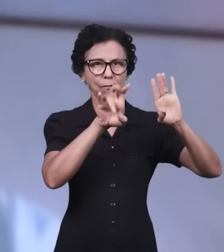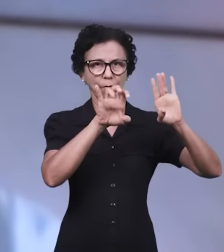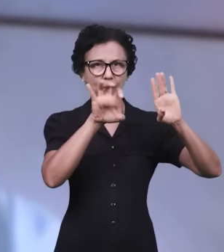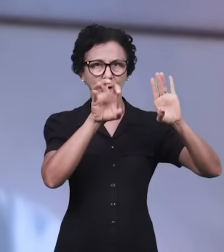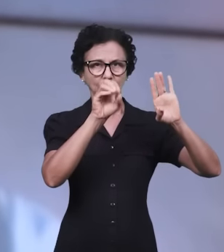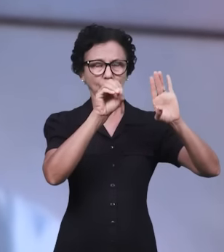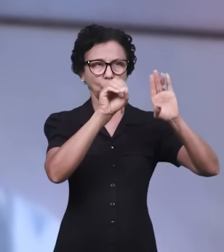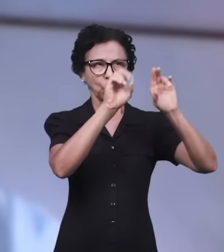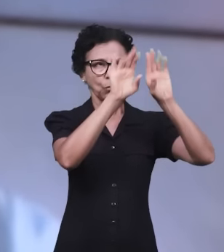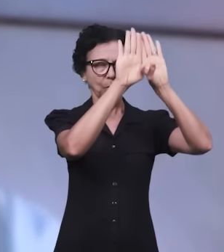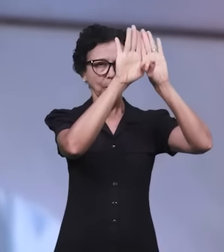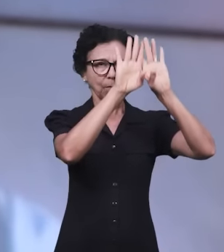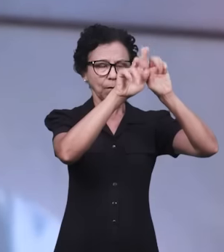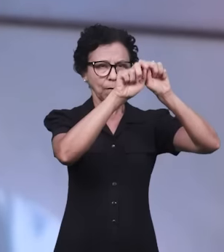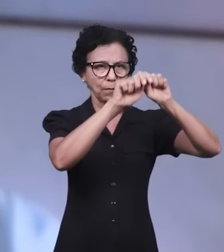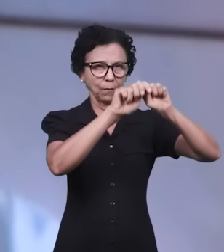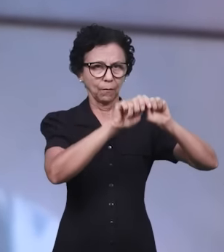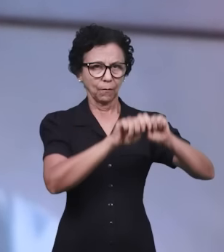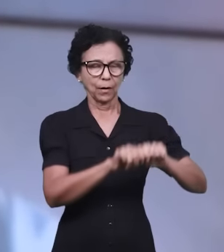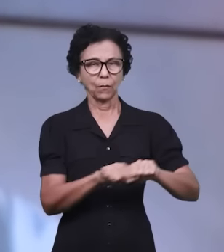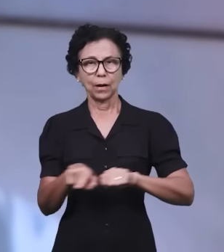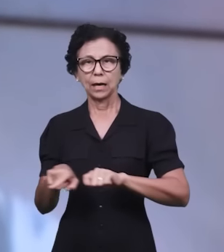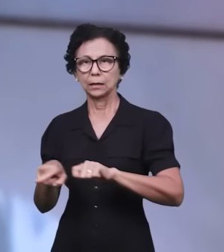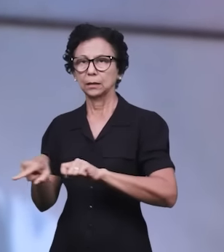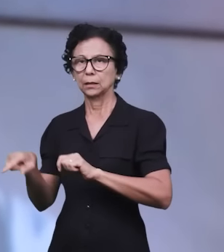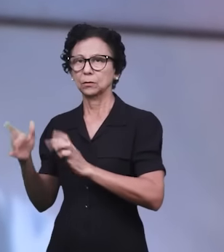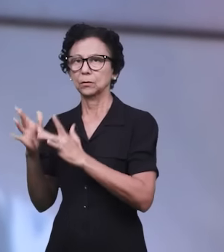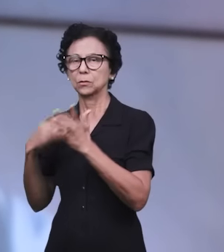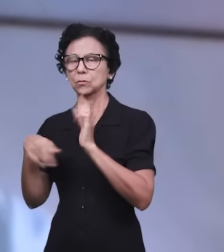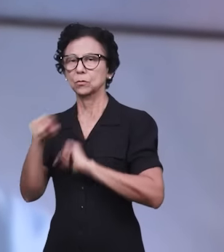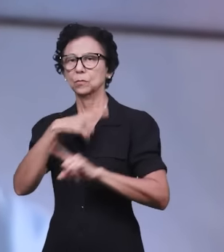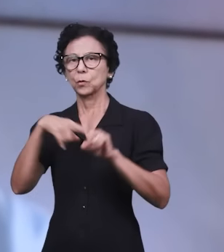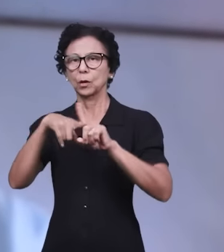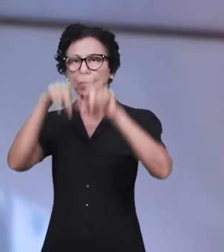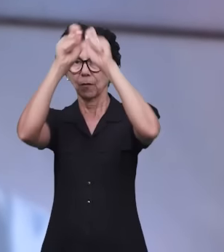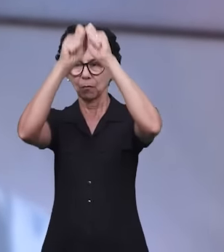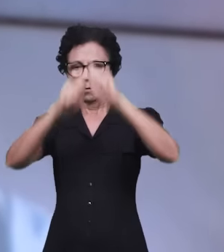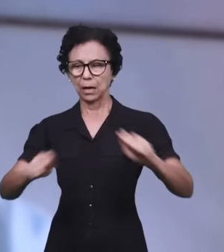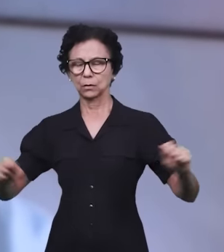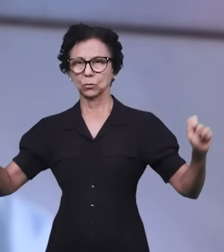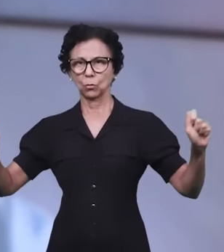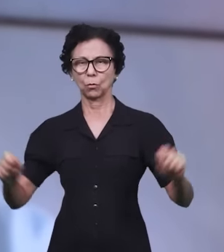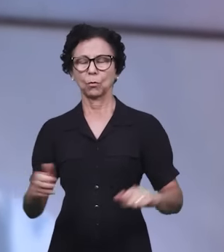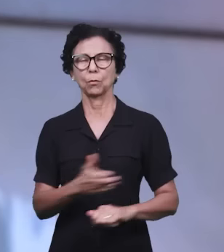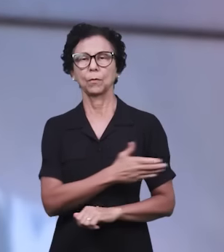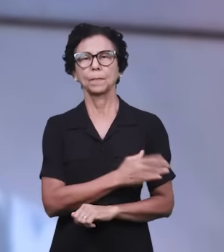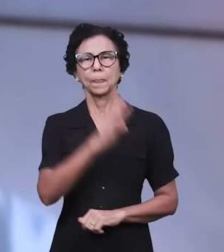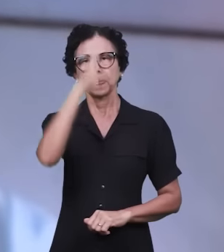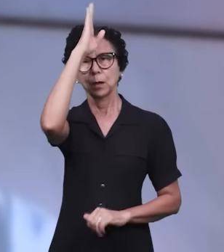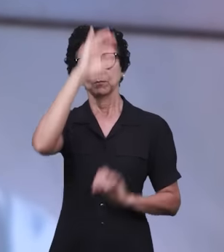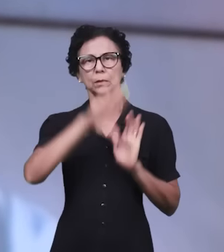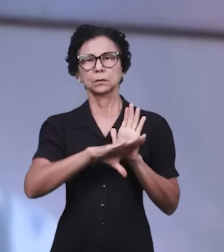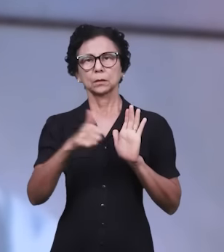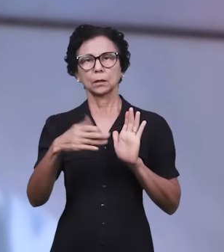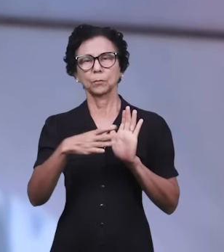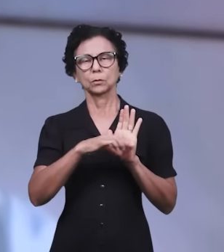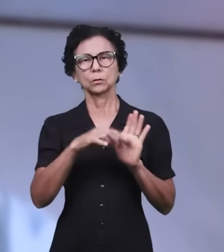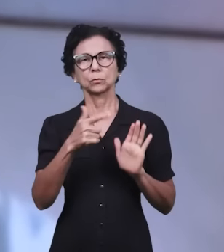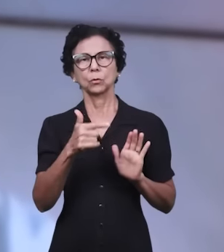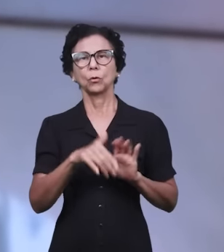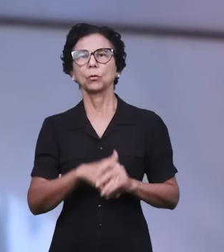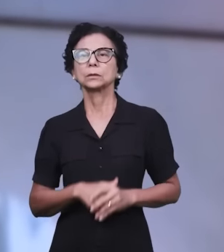foi, não tem essa necessidade. Outro texto que eu queria lembrar, mas outro texto, hein? Romanos 14,2, porque um crê que tudo